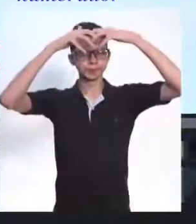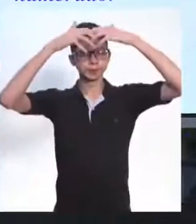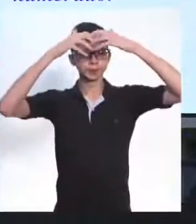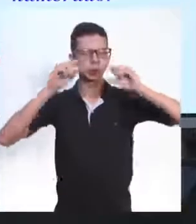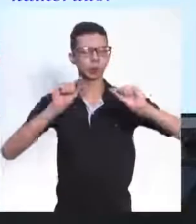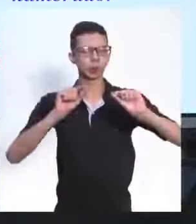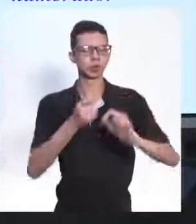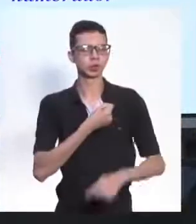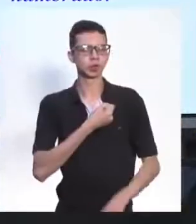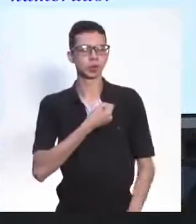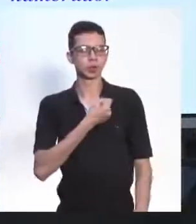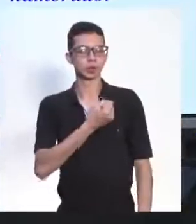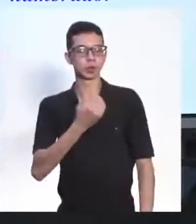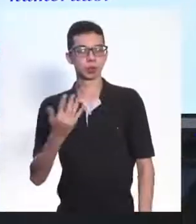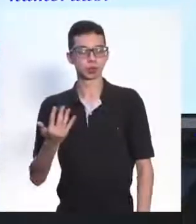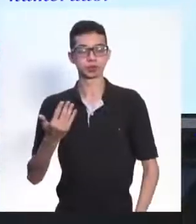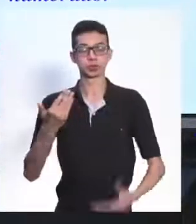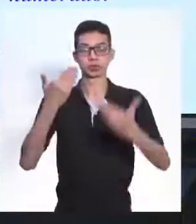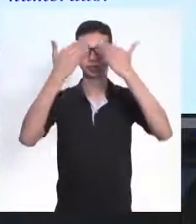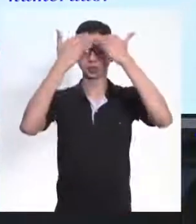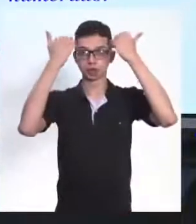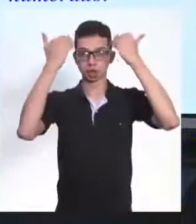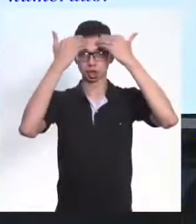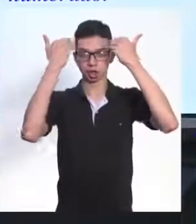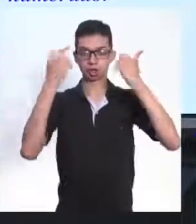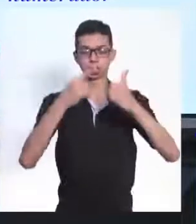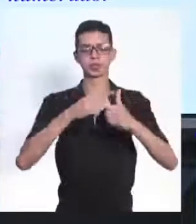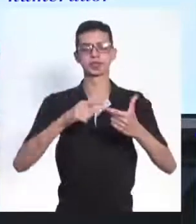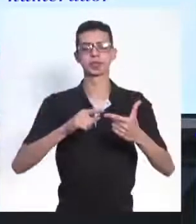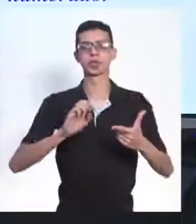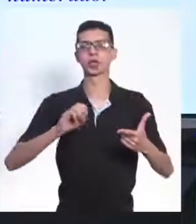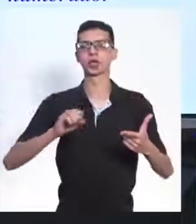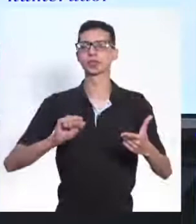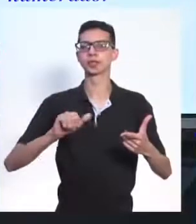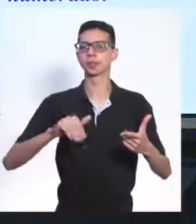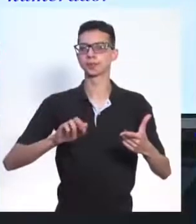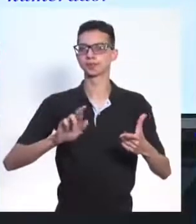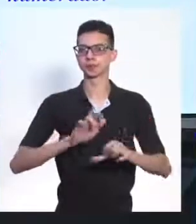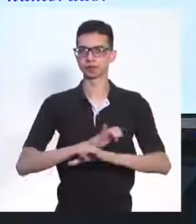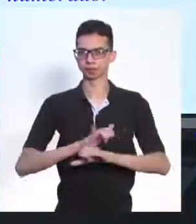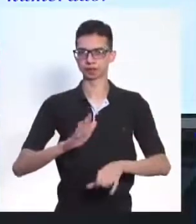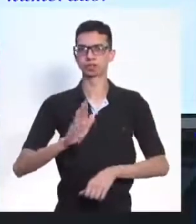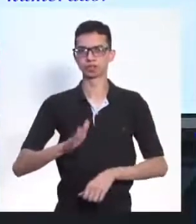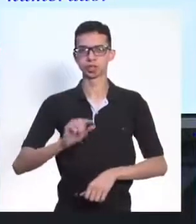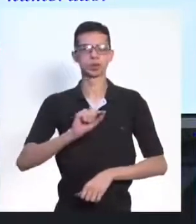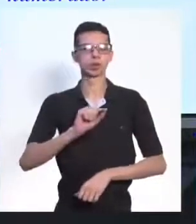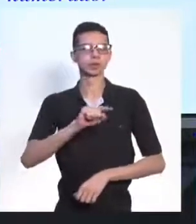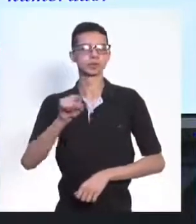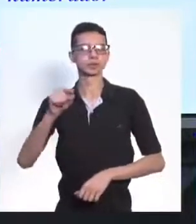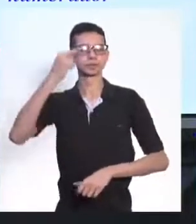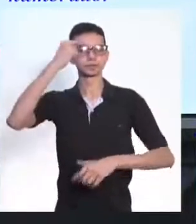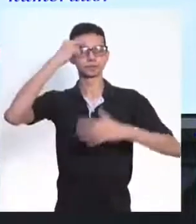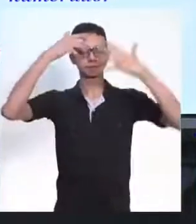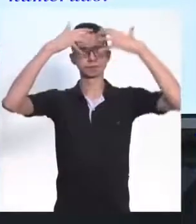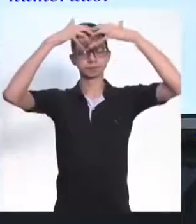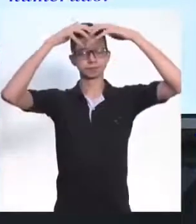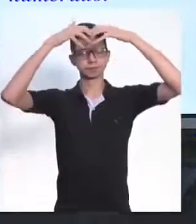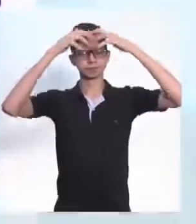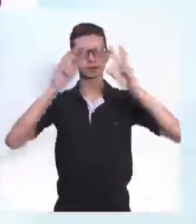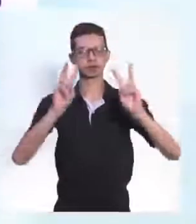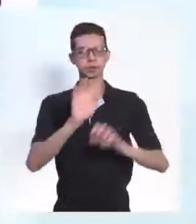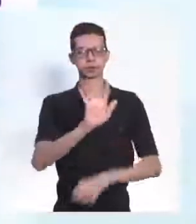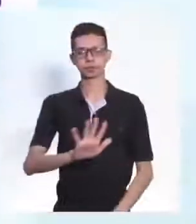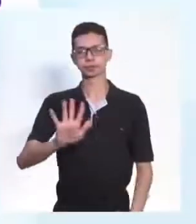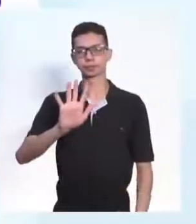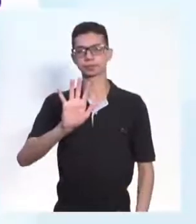o Osmar já trouxeram isso daí ontem para vocês, que é essa ideia do mapa mental, né? Uma ideia, uma tentativa de um mapa mental.